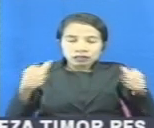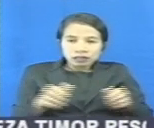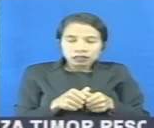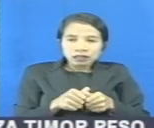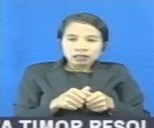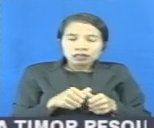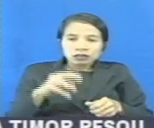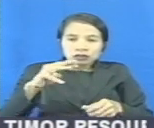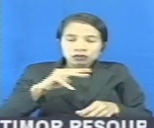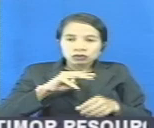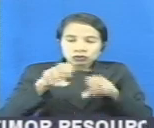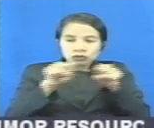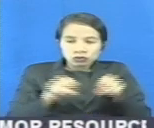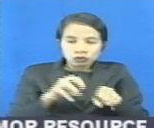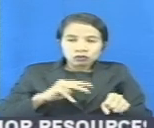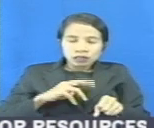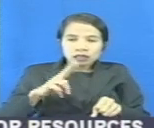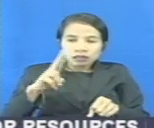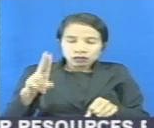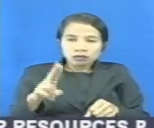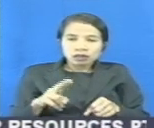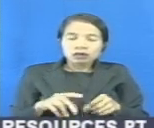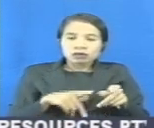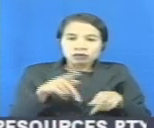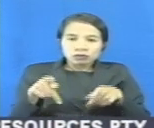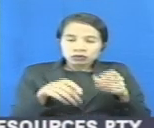suspeito na ingeng, de bedis confia fan ra estado nien.